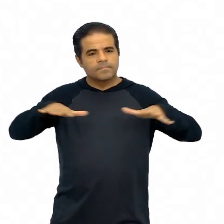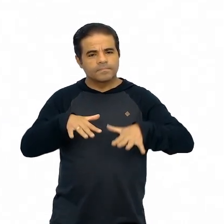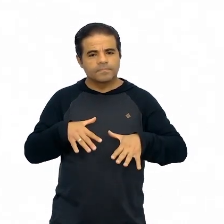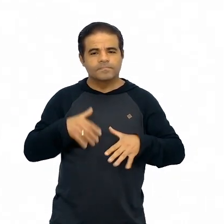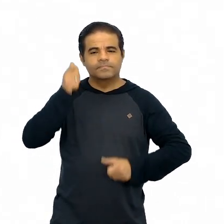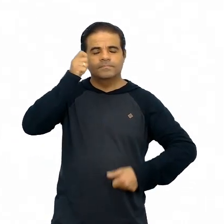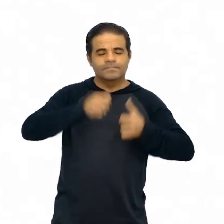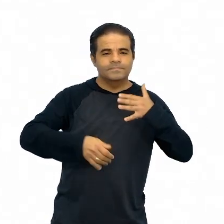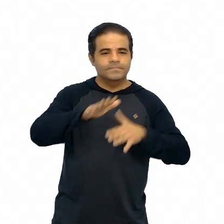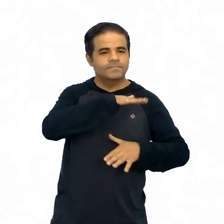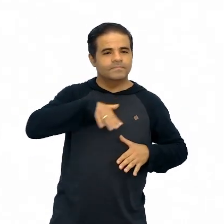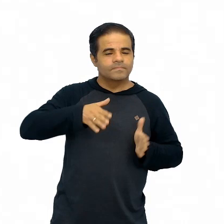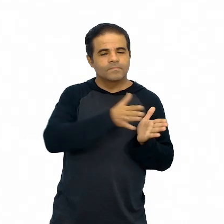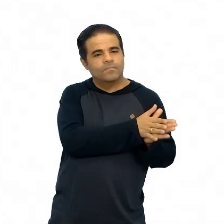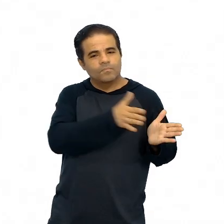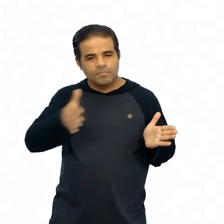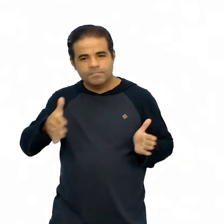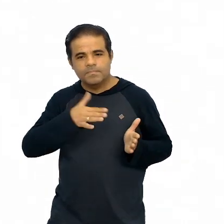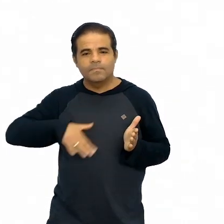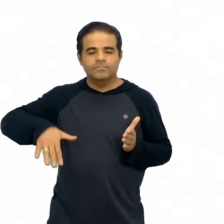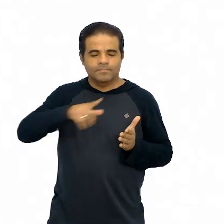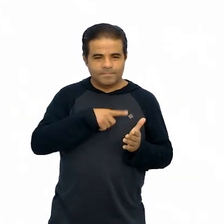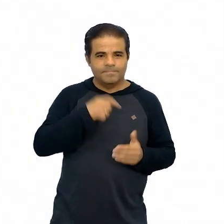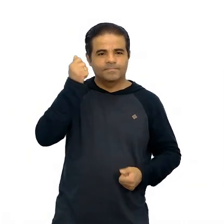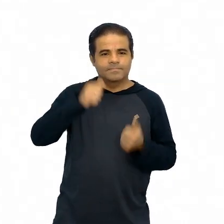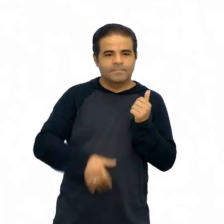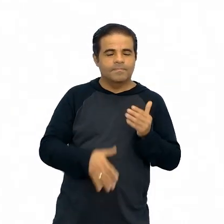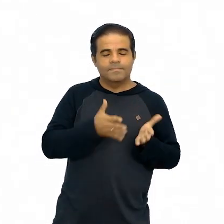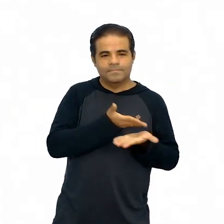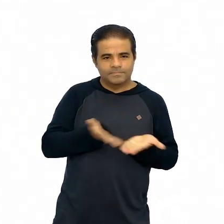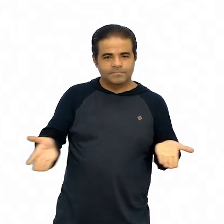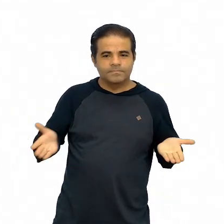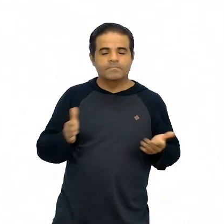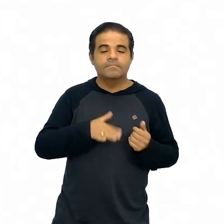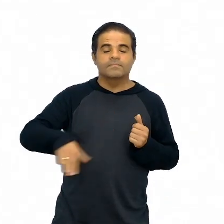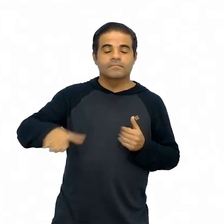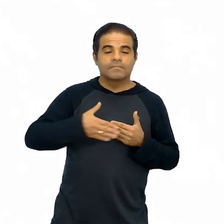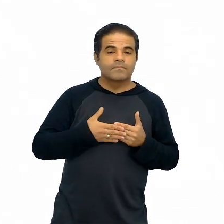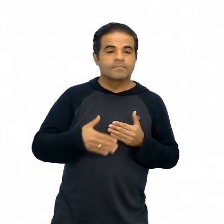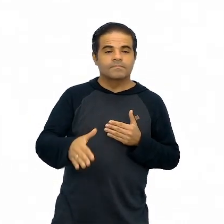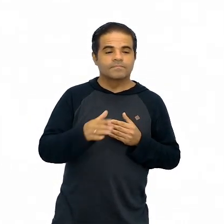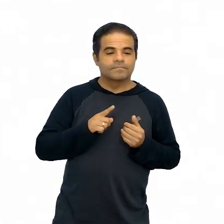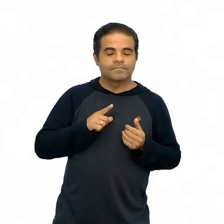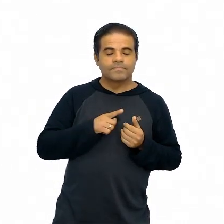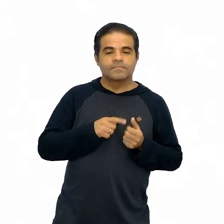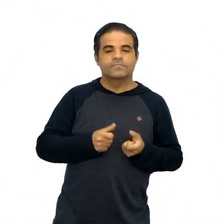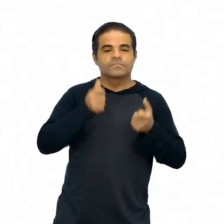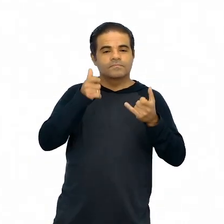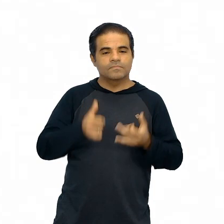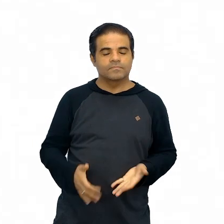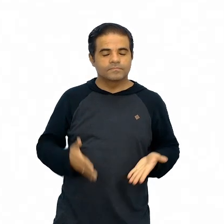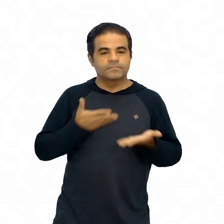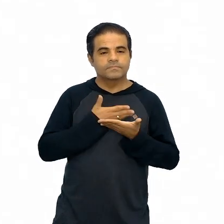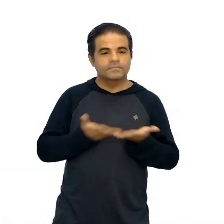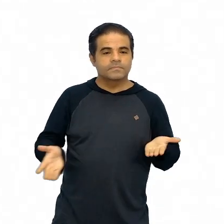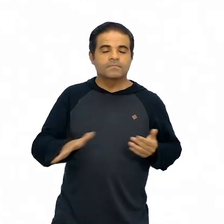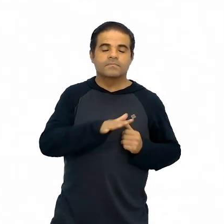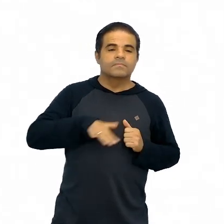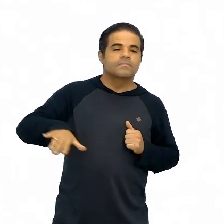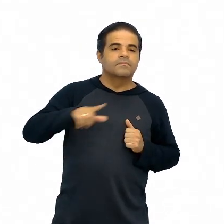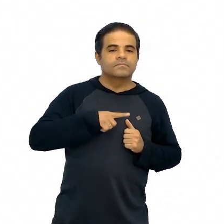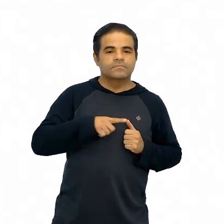formação de etapa também, só que falando do conhecimento horizontal e do conteúdo. Repare que entre o